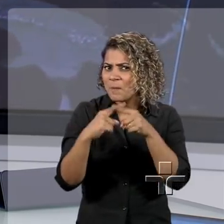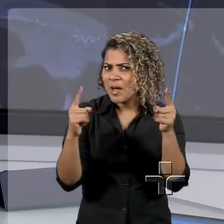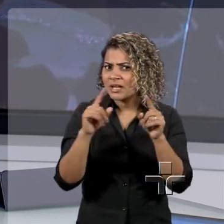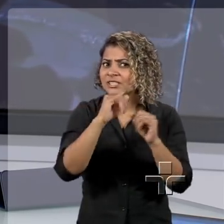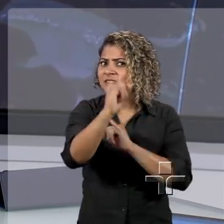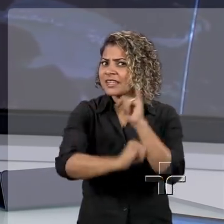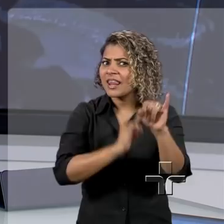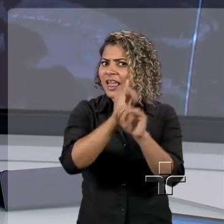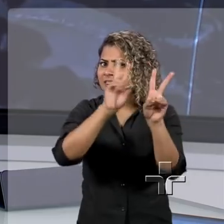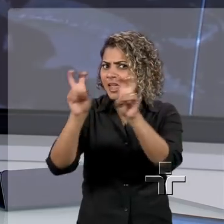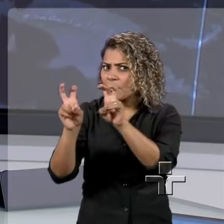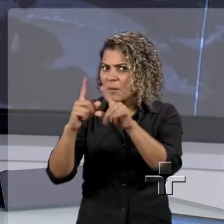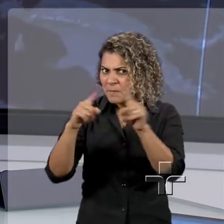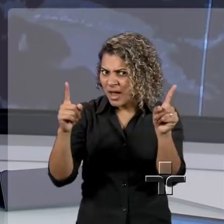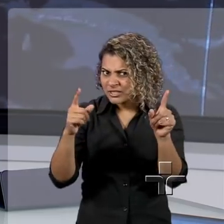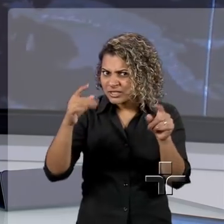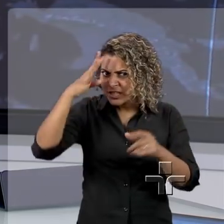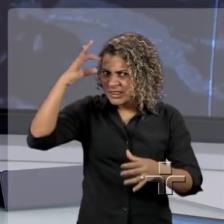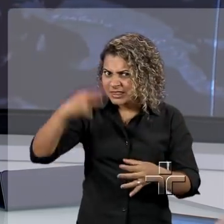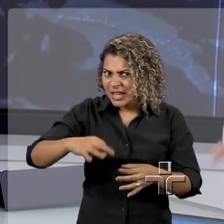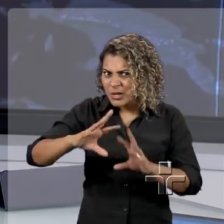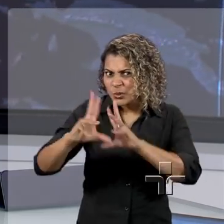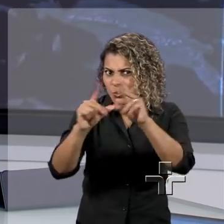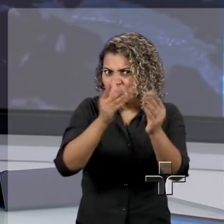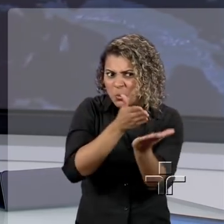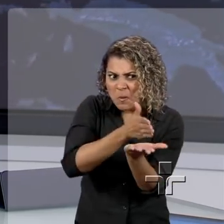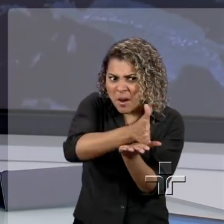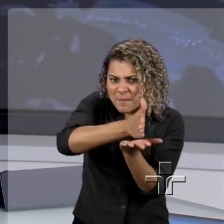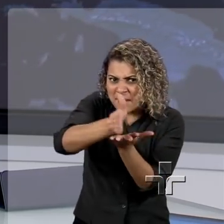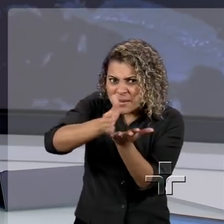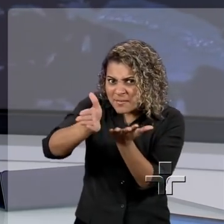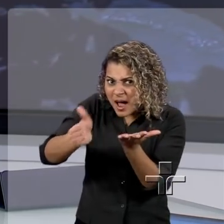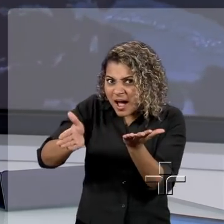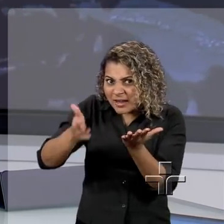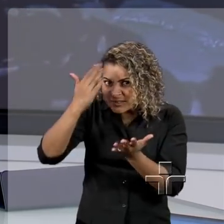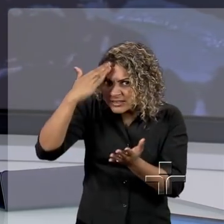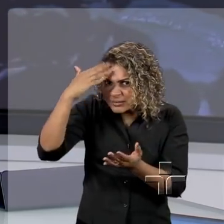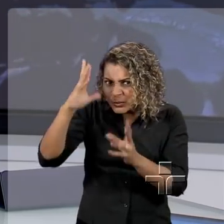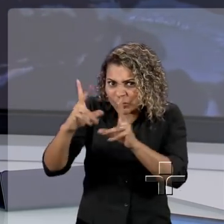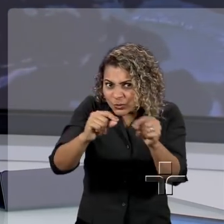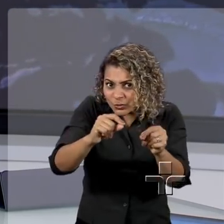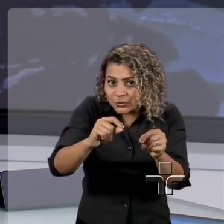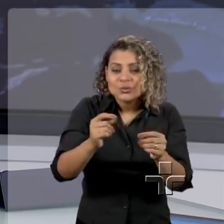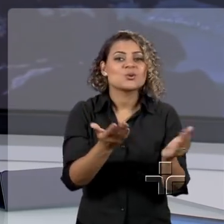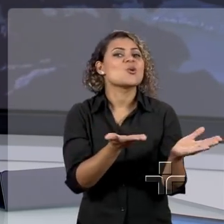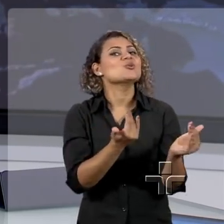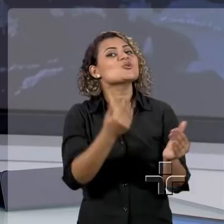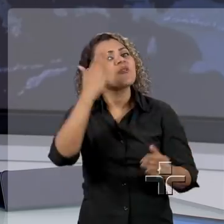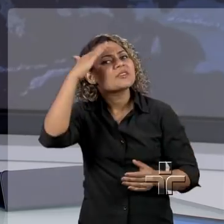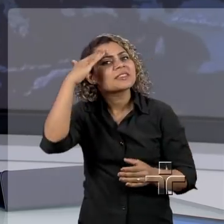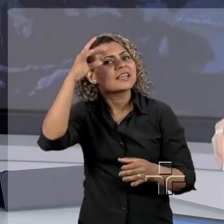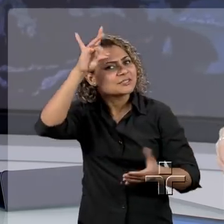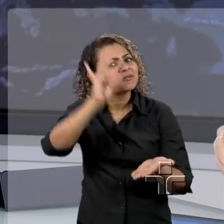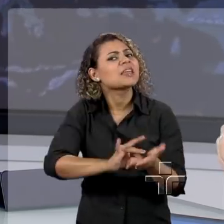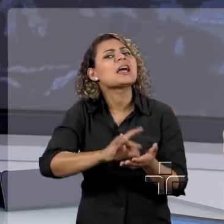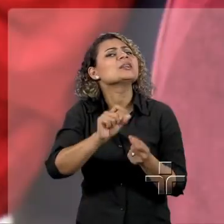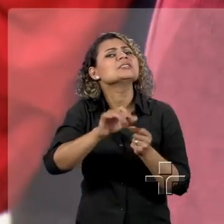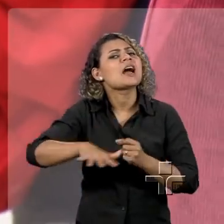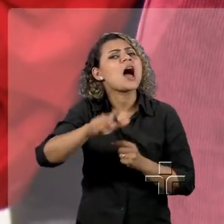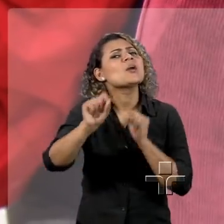a compreensão do tema estava garantida. O que o jovem entende, né, de verdade sobre este